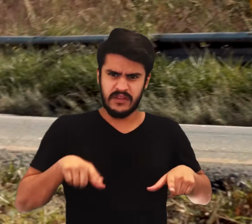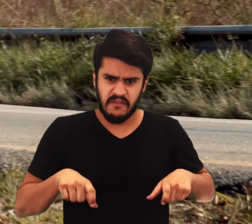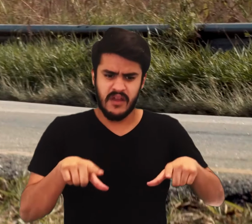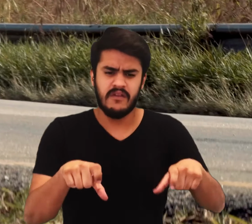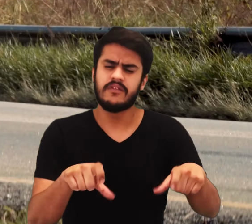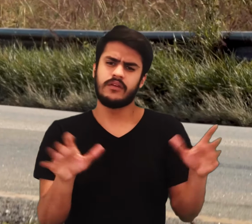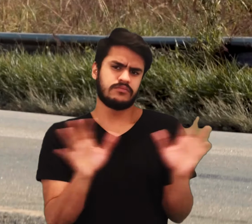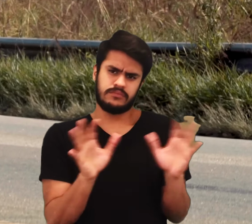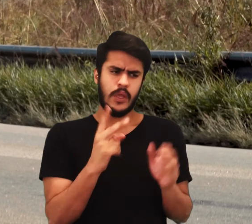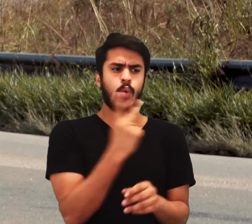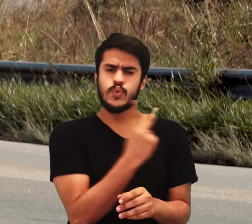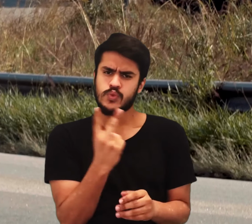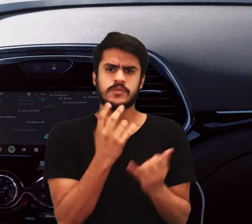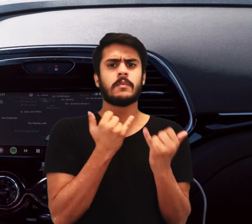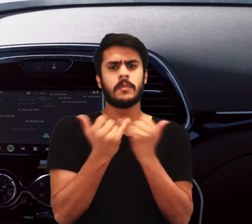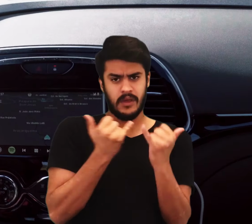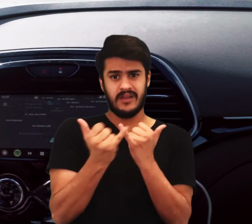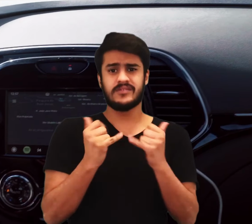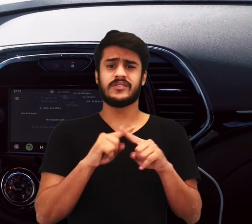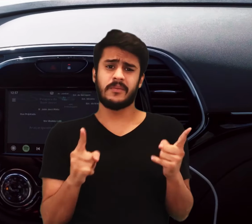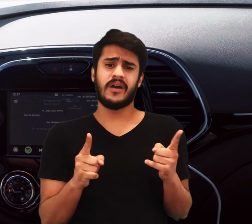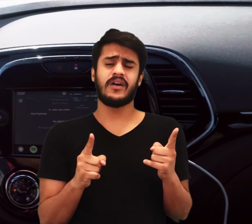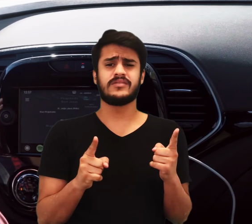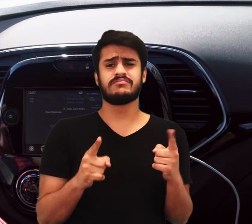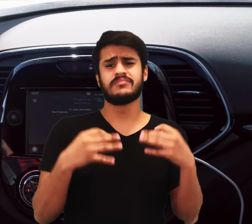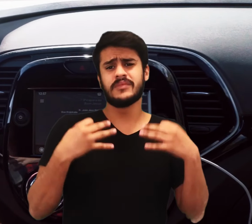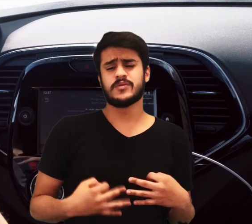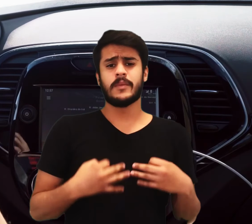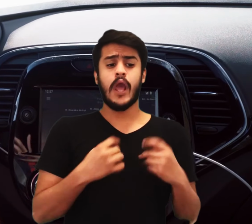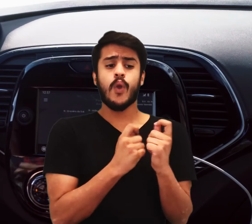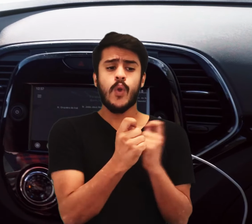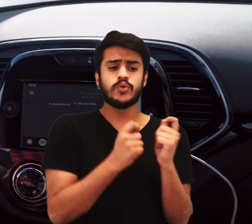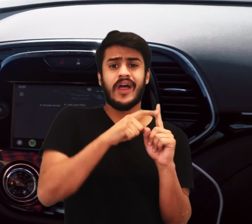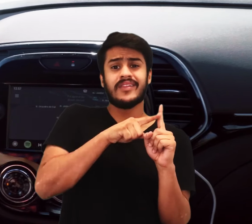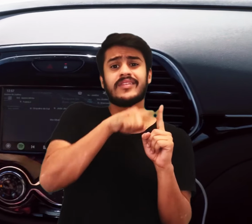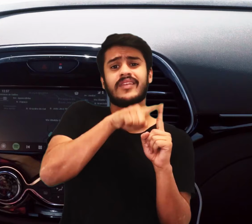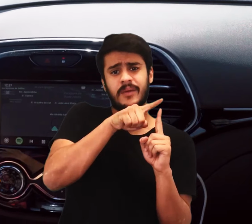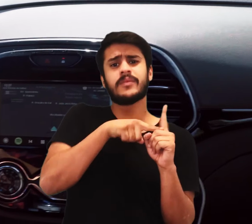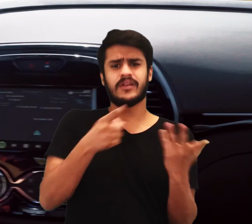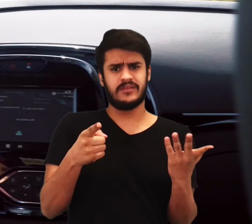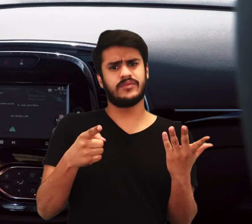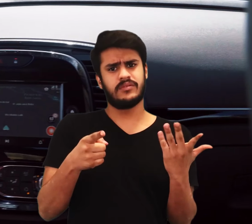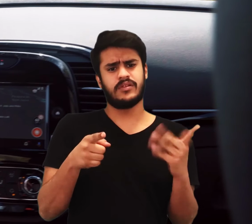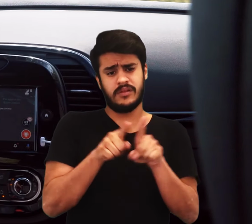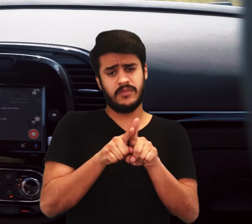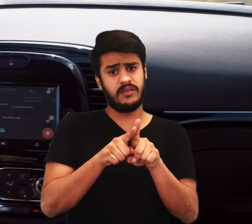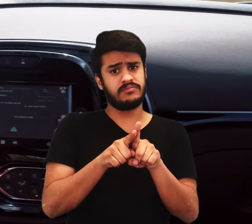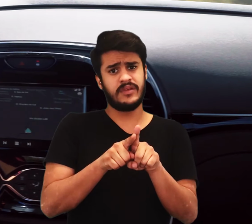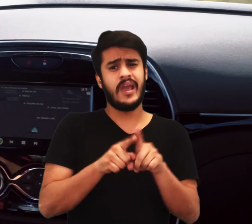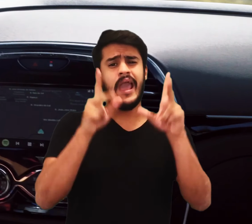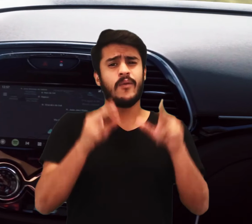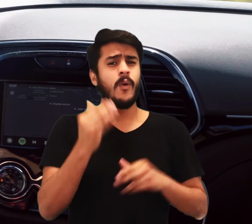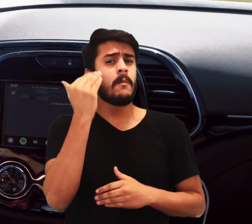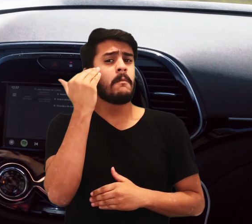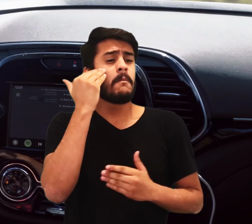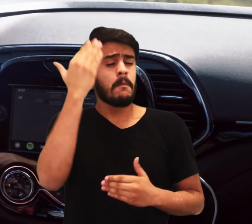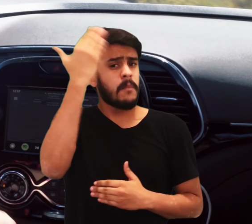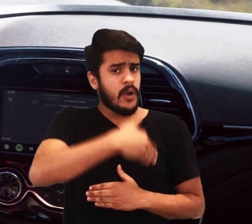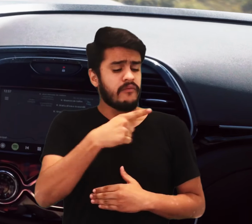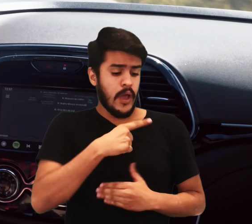ser meio parecido ali o sistema tambor na traseira e disco mas em termos de gestão de temperatura até em termos de recado que você passa em termos de